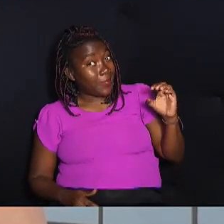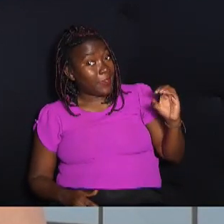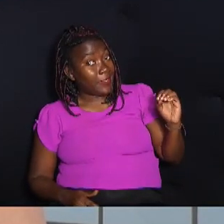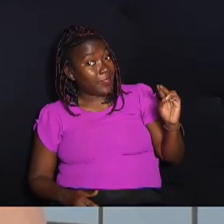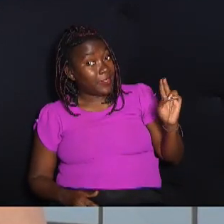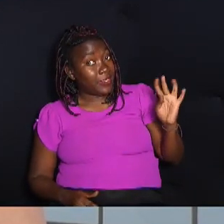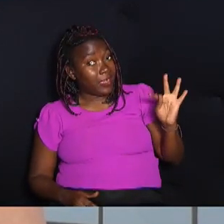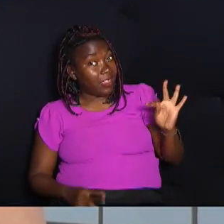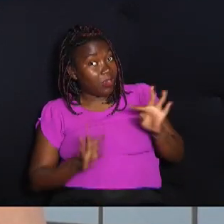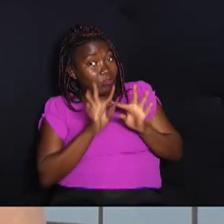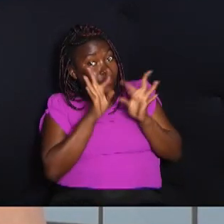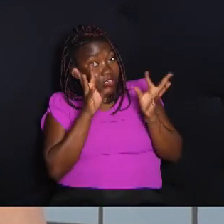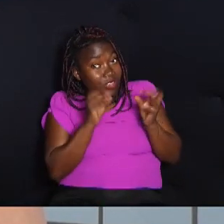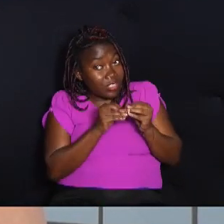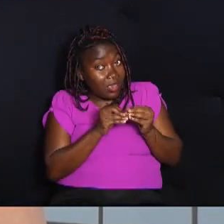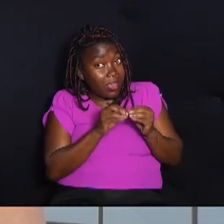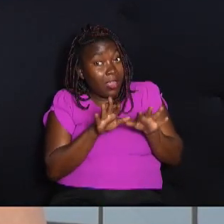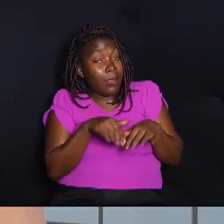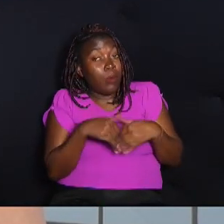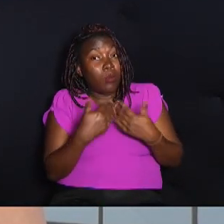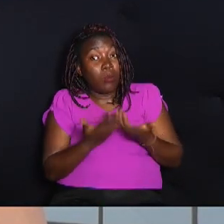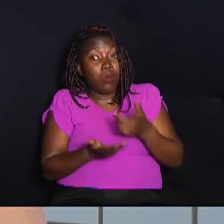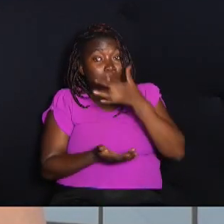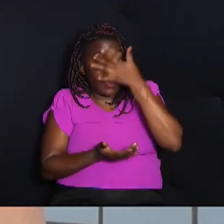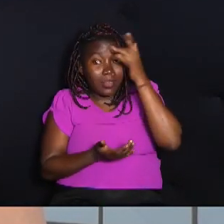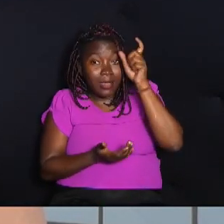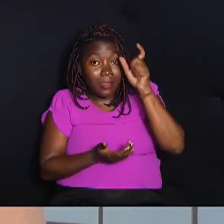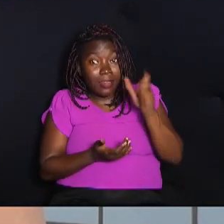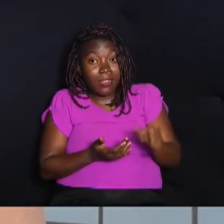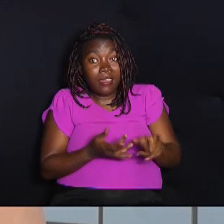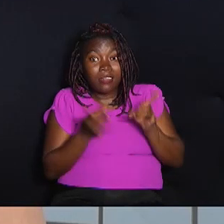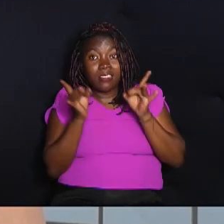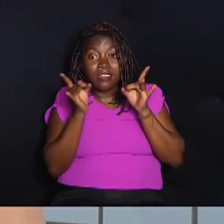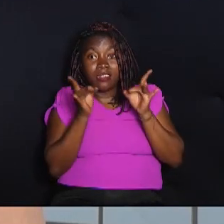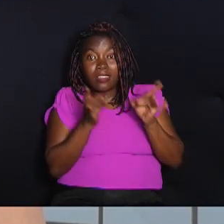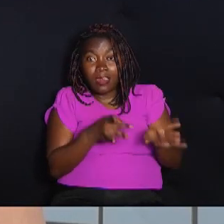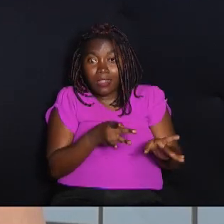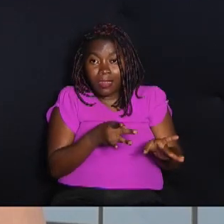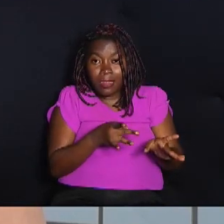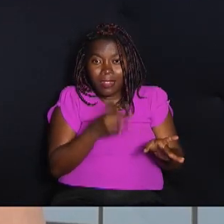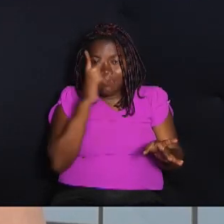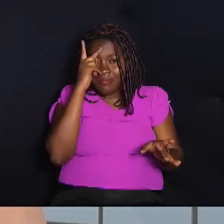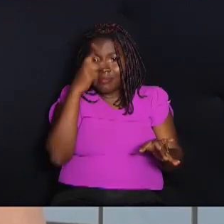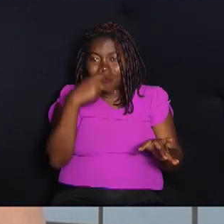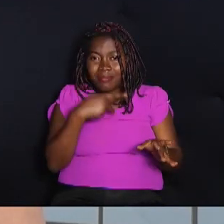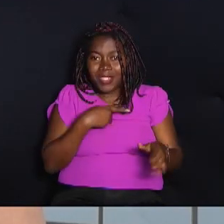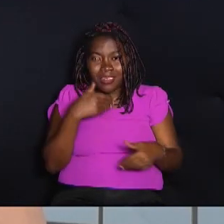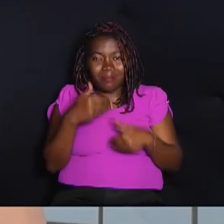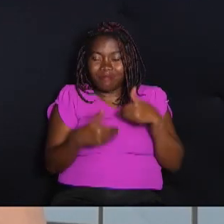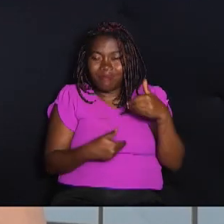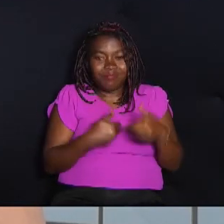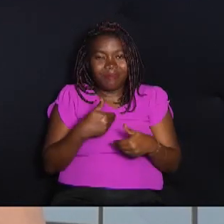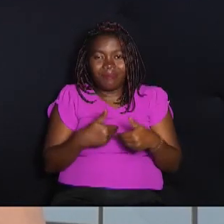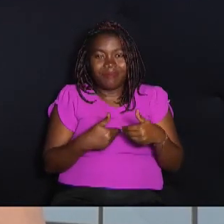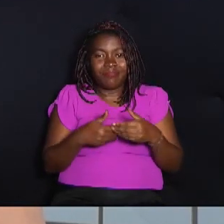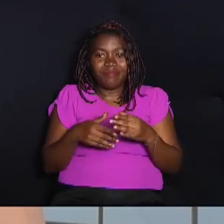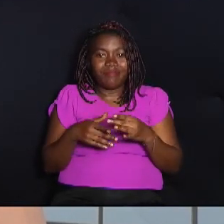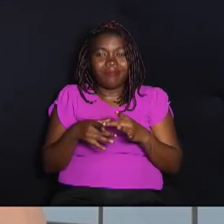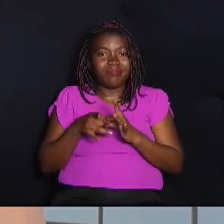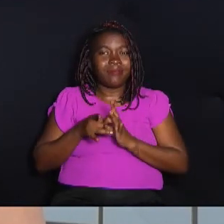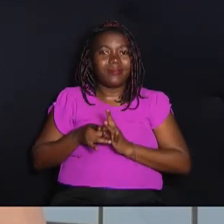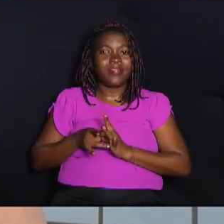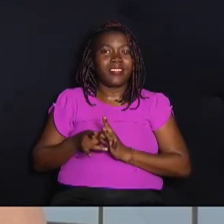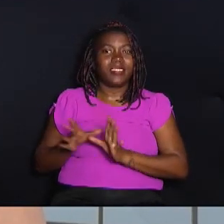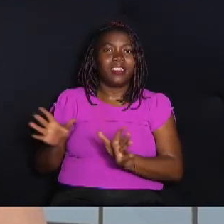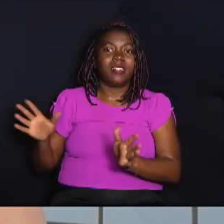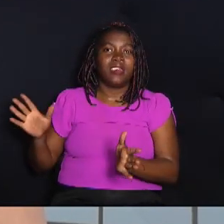simplificando, é quando o indivíduo abandona aquele autocuidado e se entrega a uma demanda